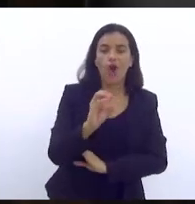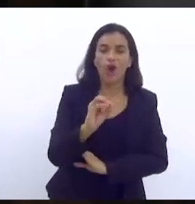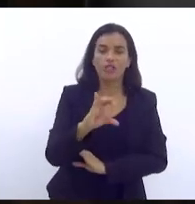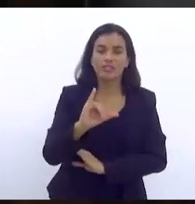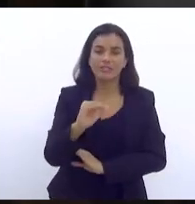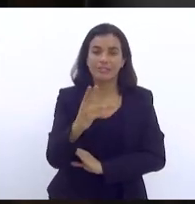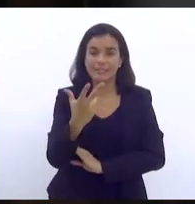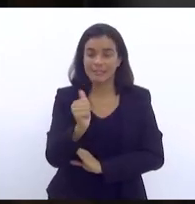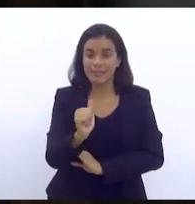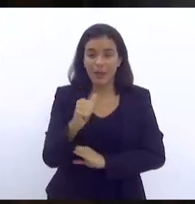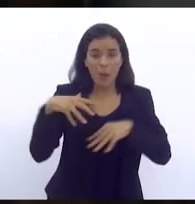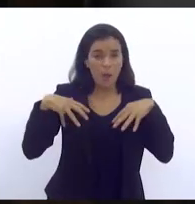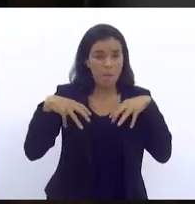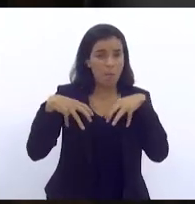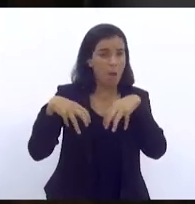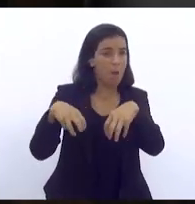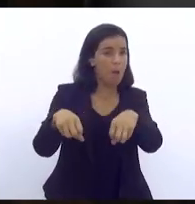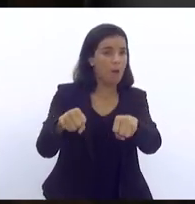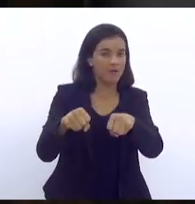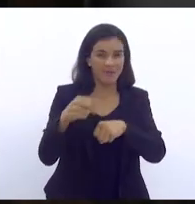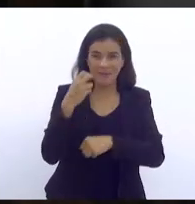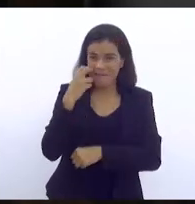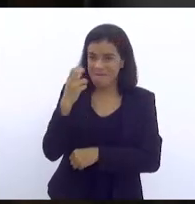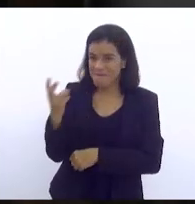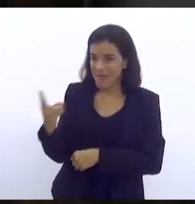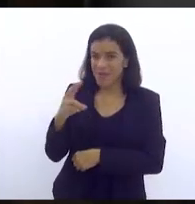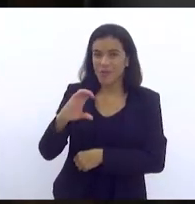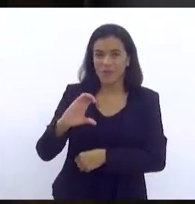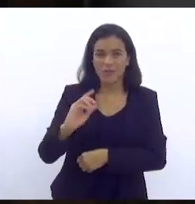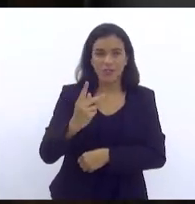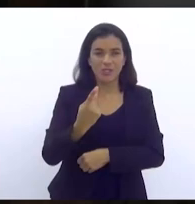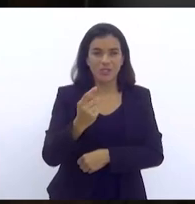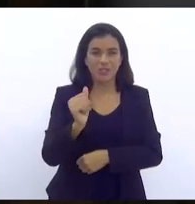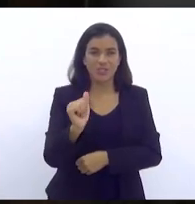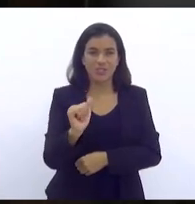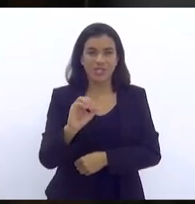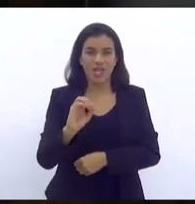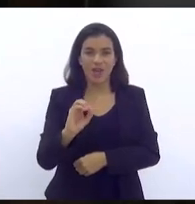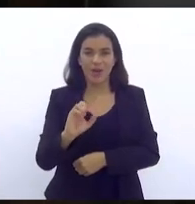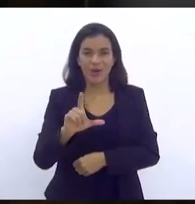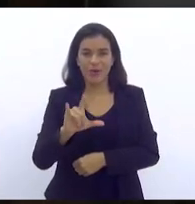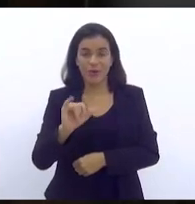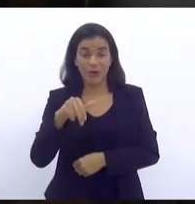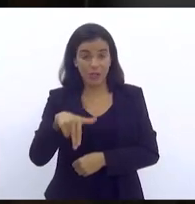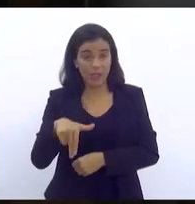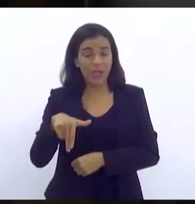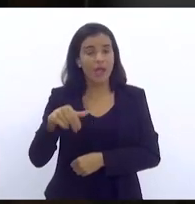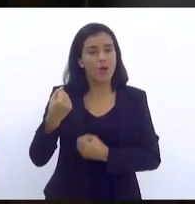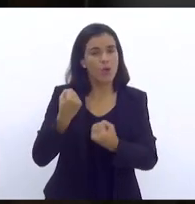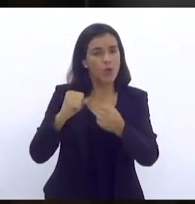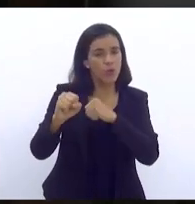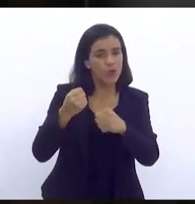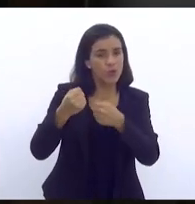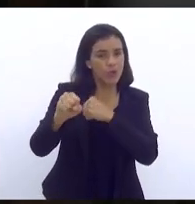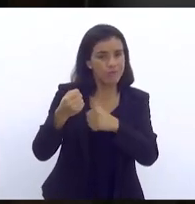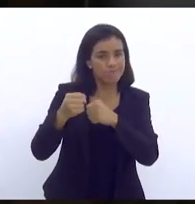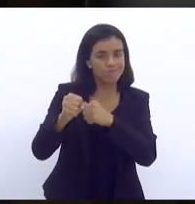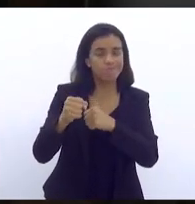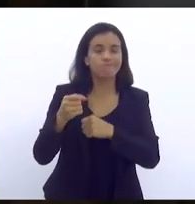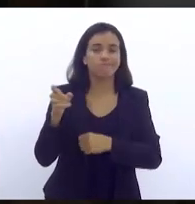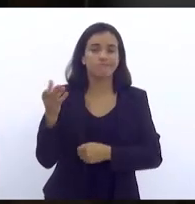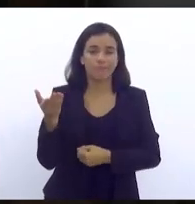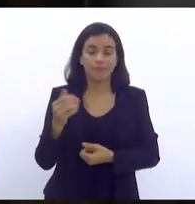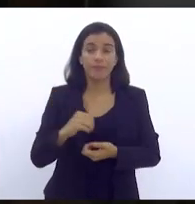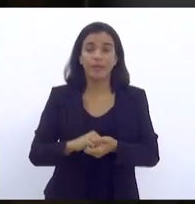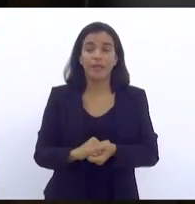à falta de luz veja que xaulin tá na casa um lutador da Rocinha a Rocinha no último período com com